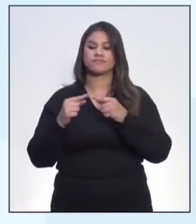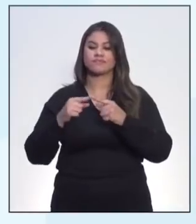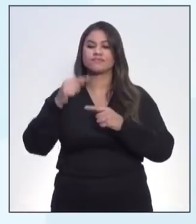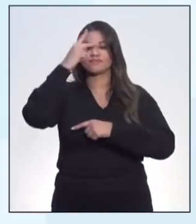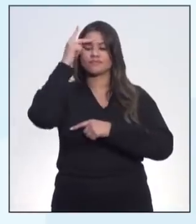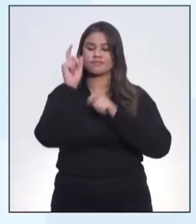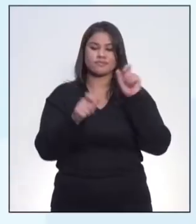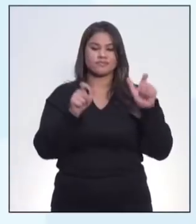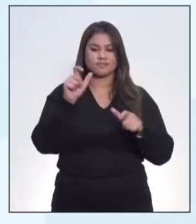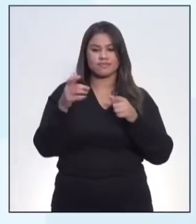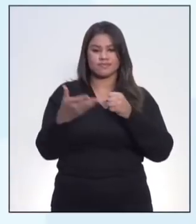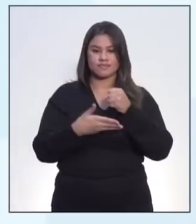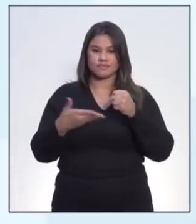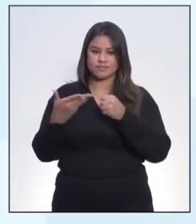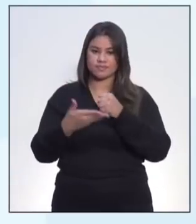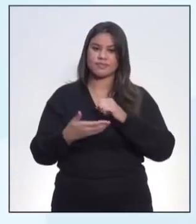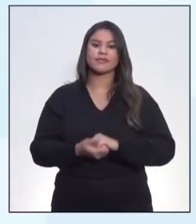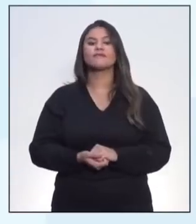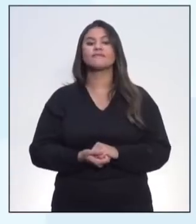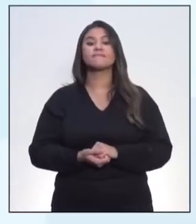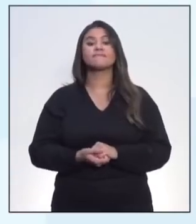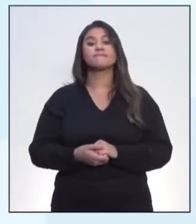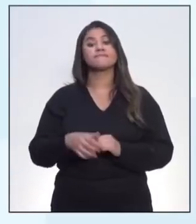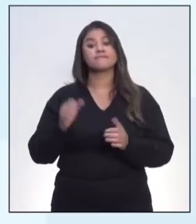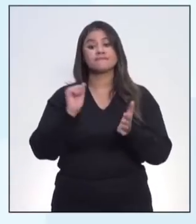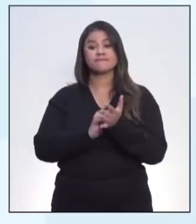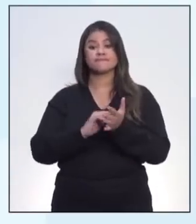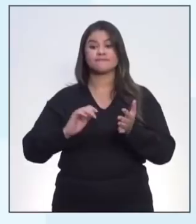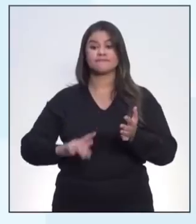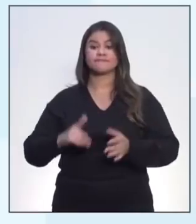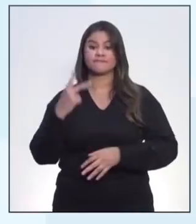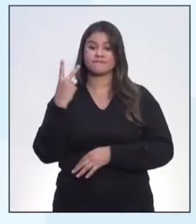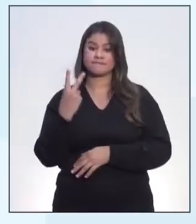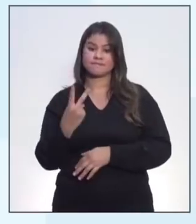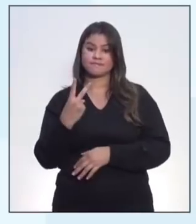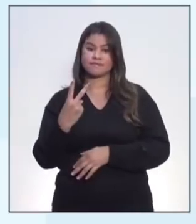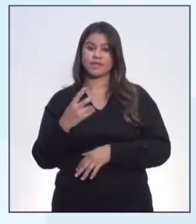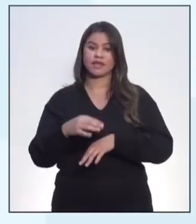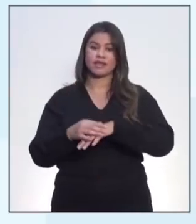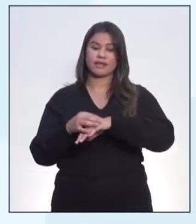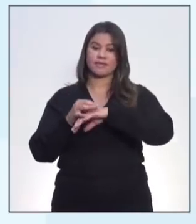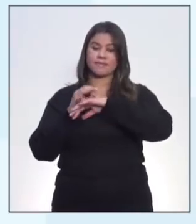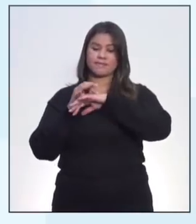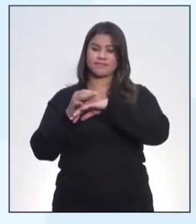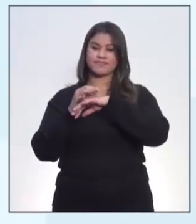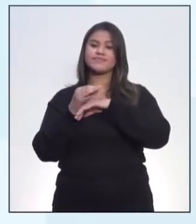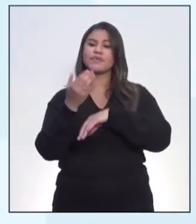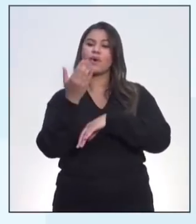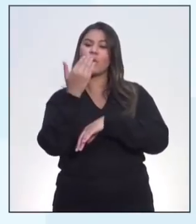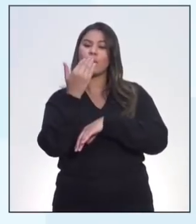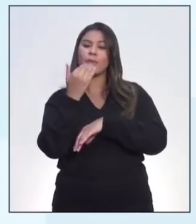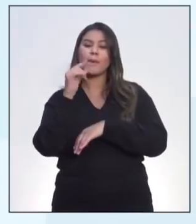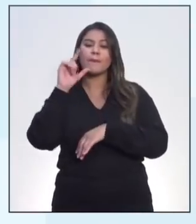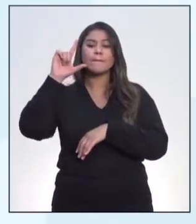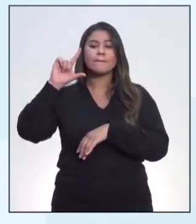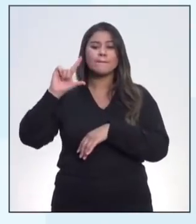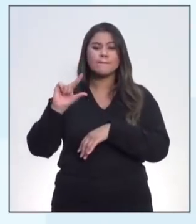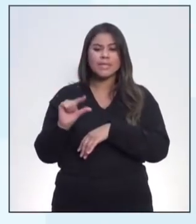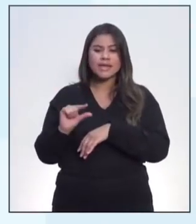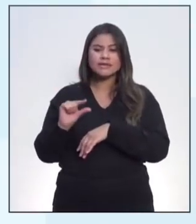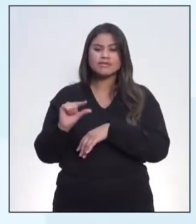em média. Tudo bem? E vamos à atividade 2, Alessandra. Qual foi a carne menos consumida